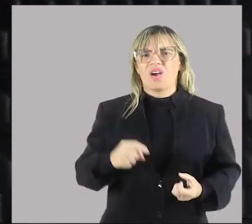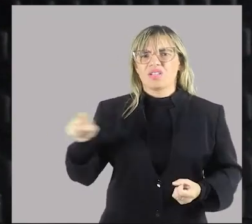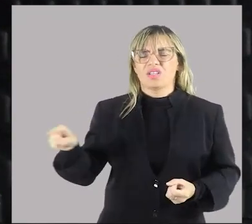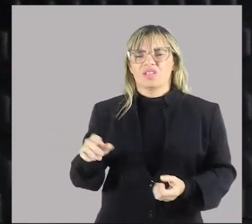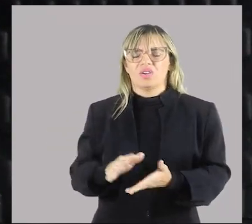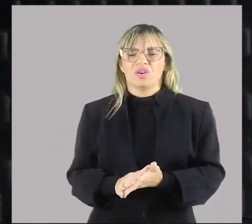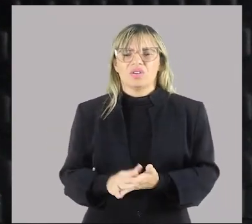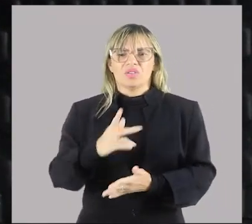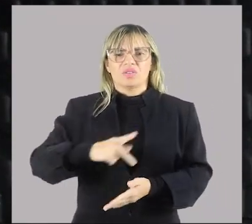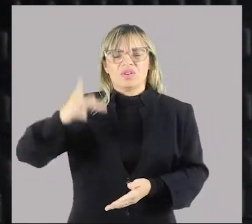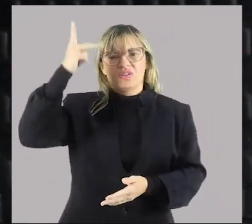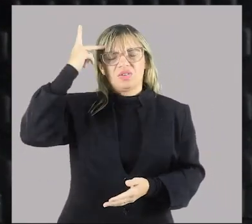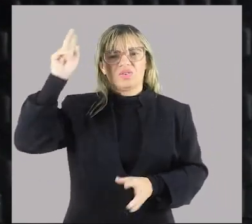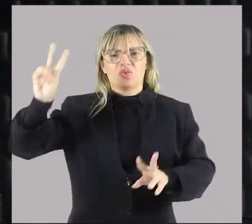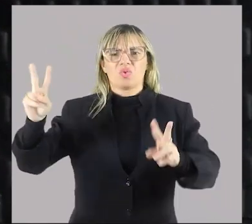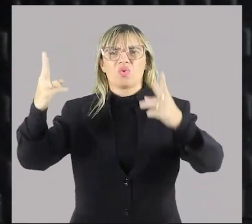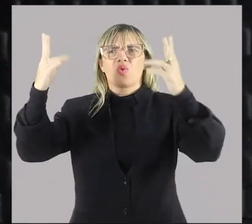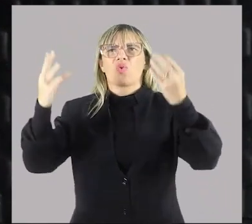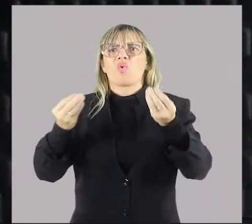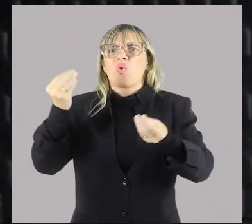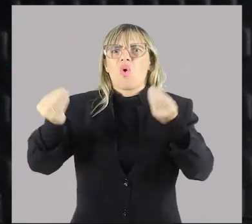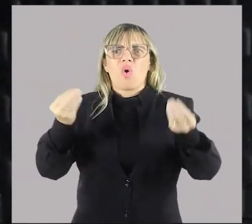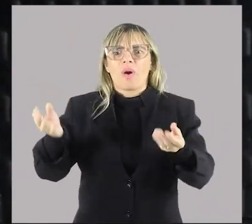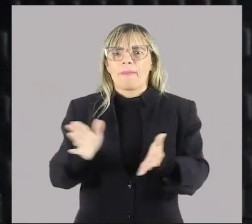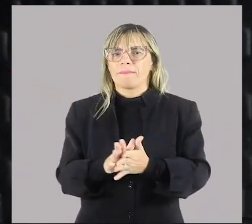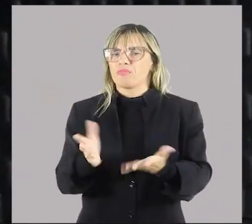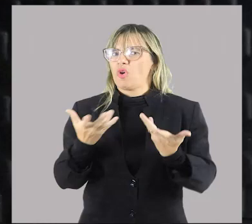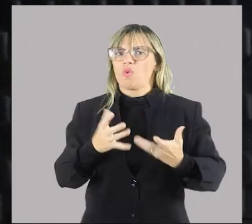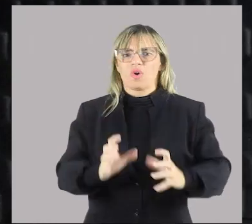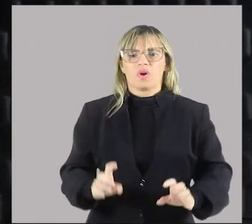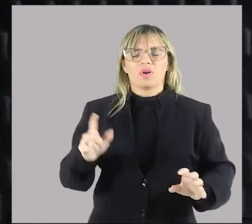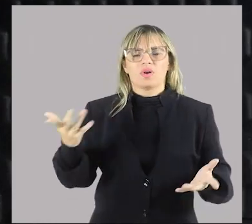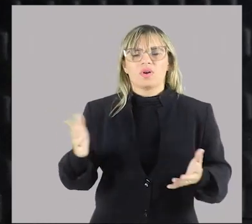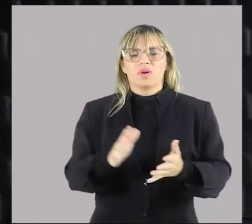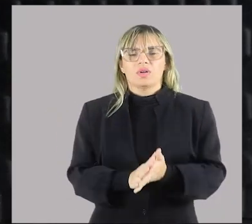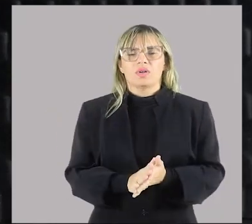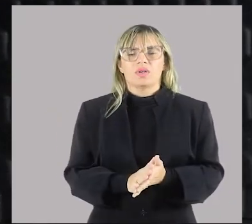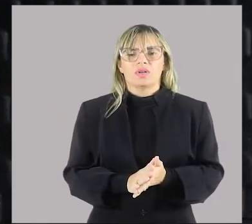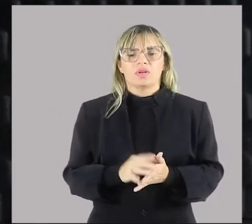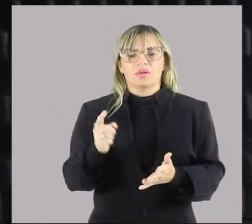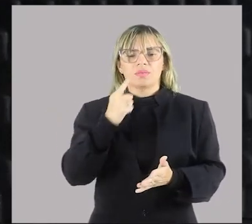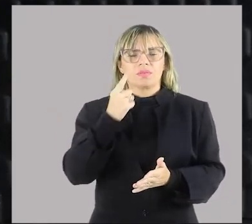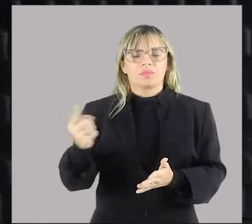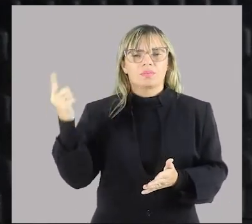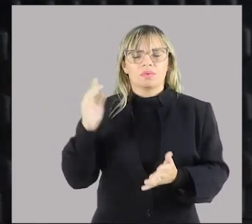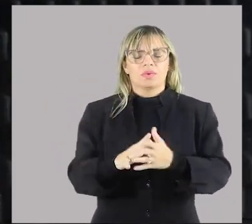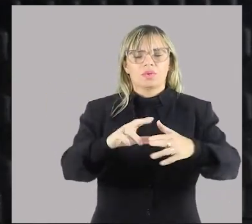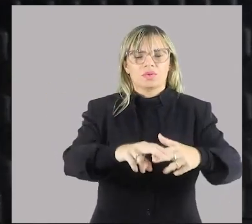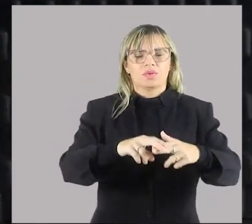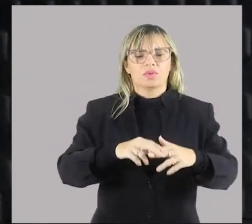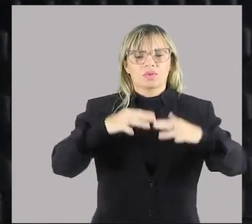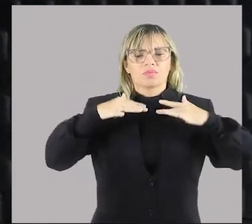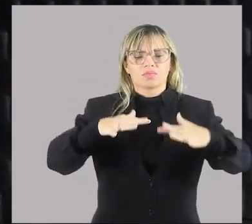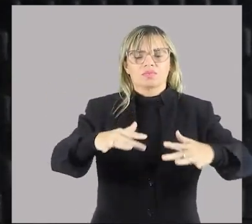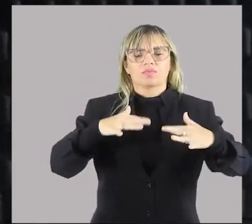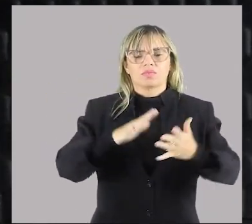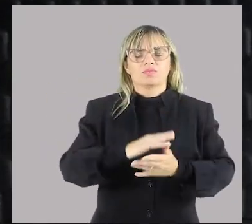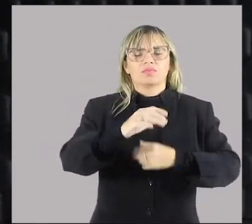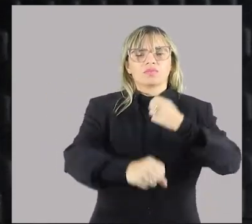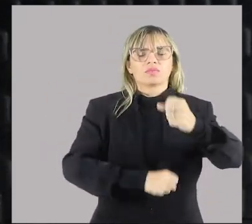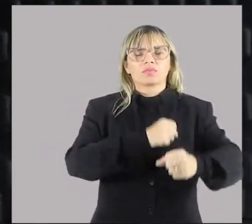acaba sendo a combustível para o movimento de 1930. Um movimento que